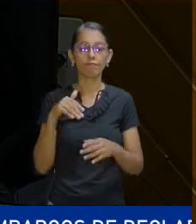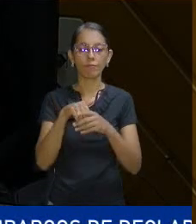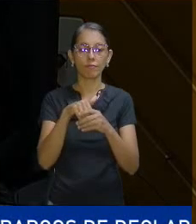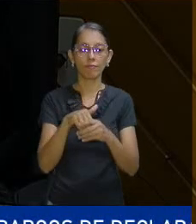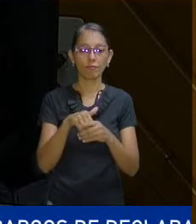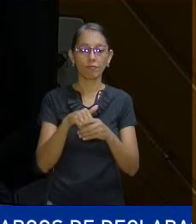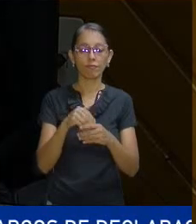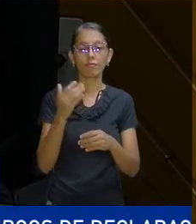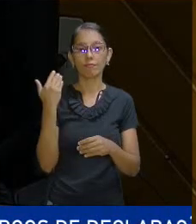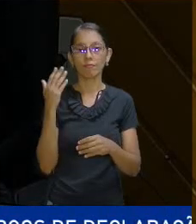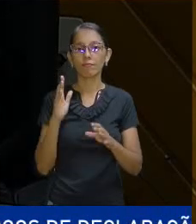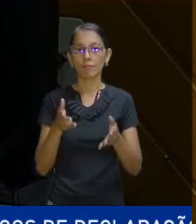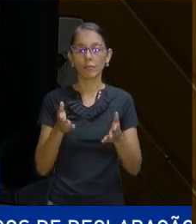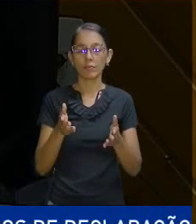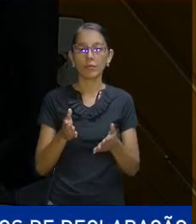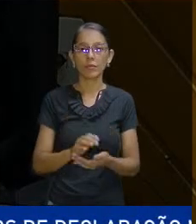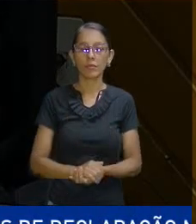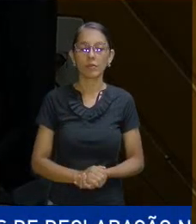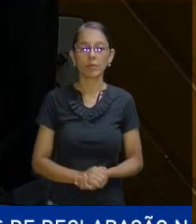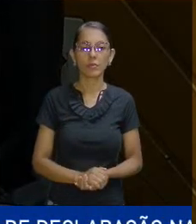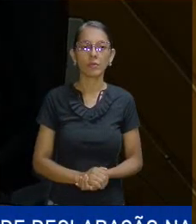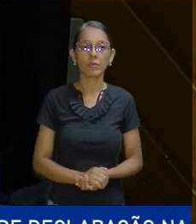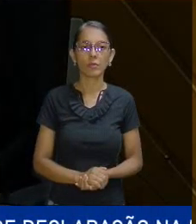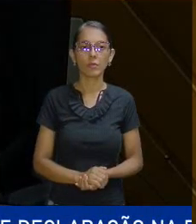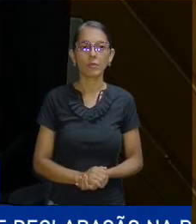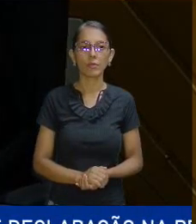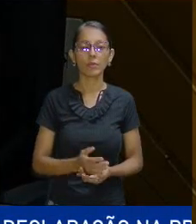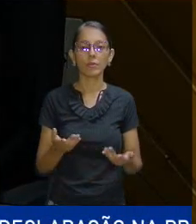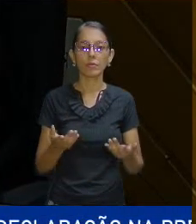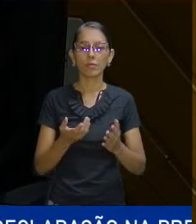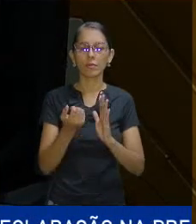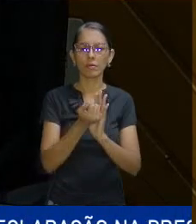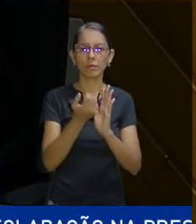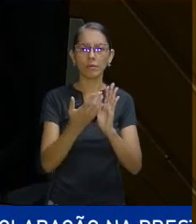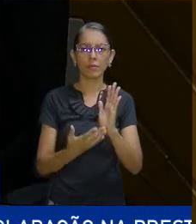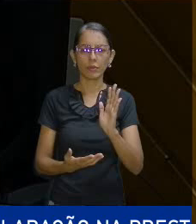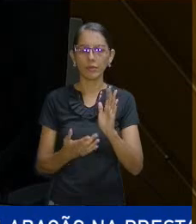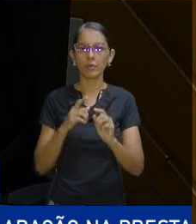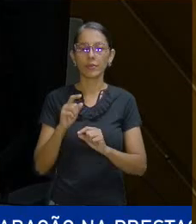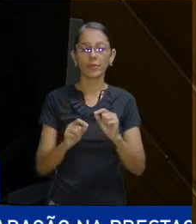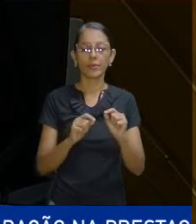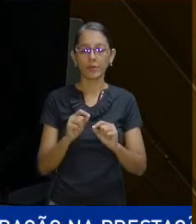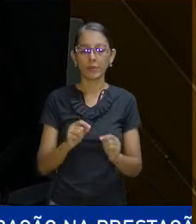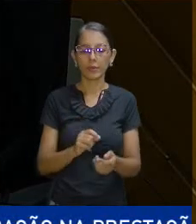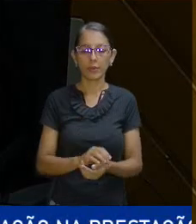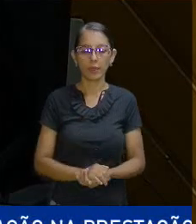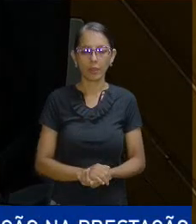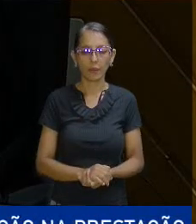eu vou rejeitar os embargos, uma vez que não há na legislação eleitoral